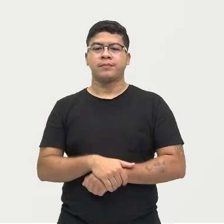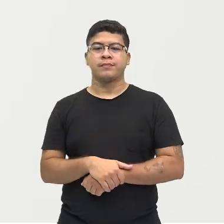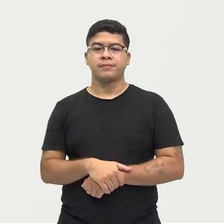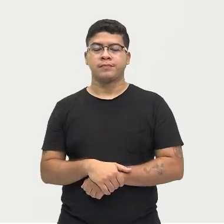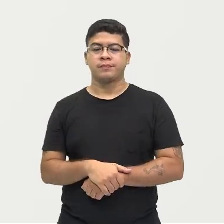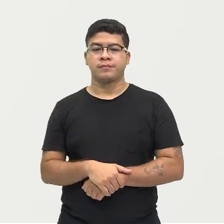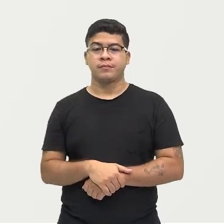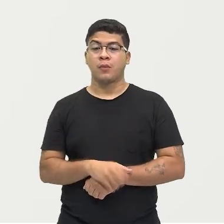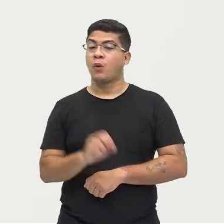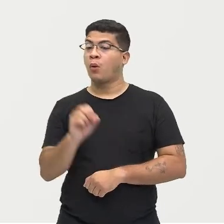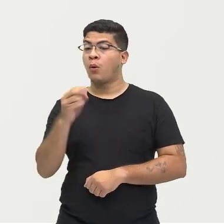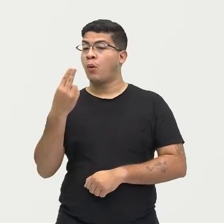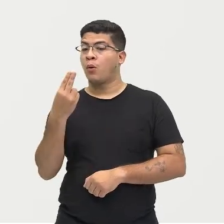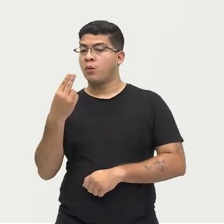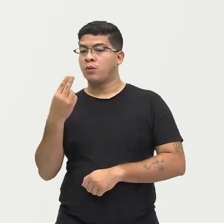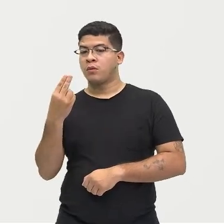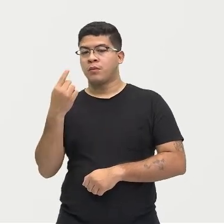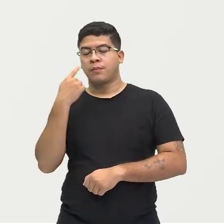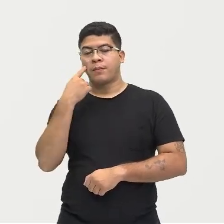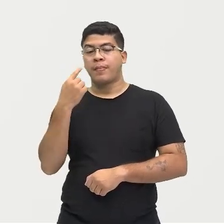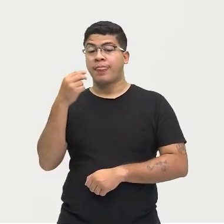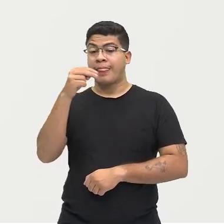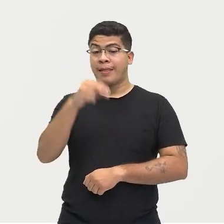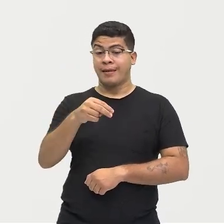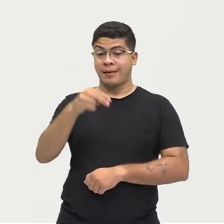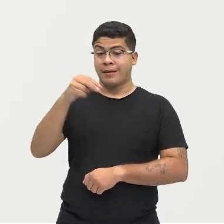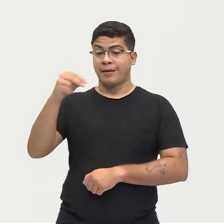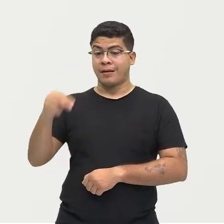N-monossubstituída ou NN